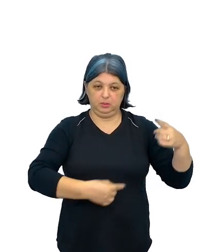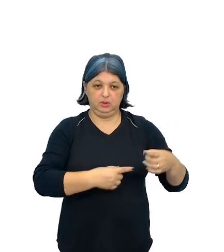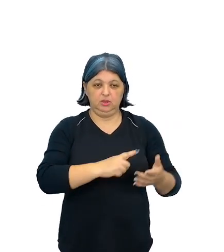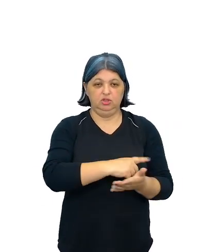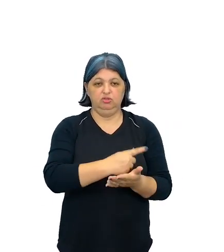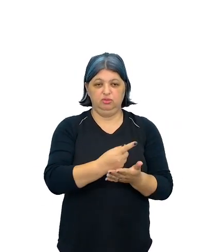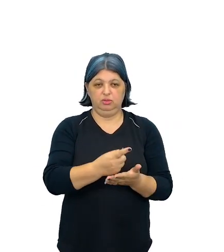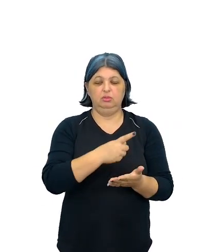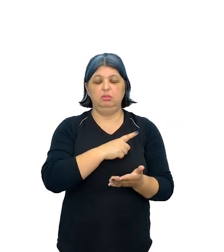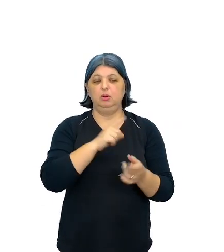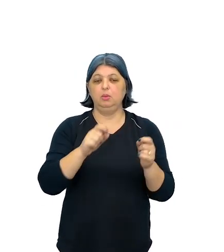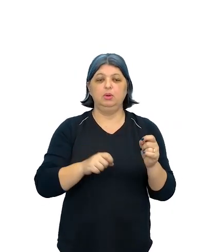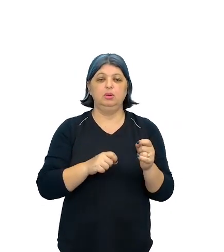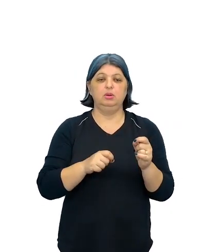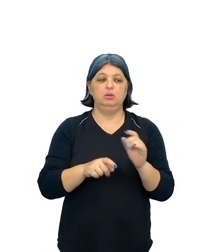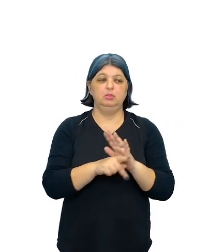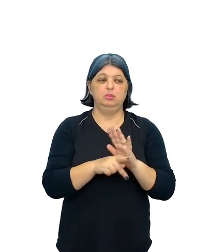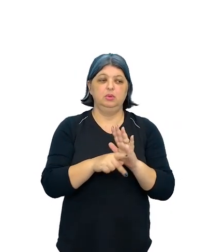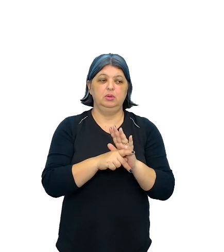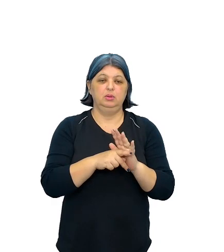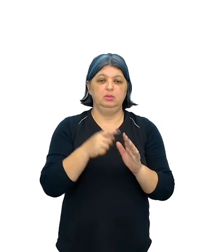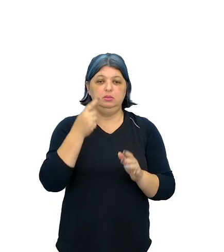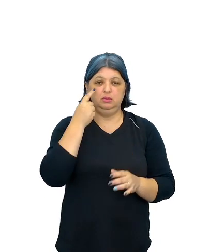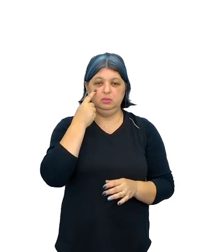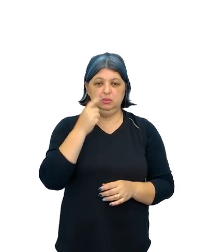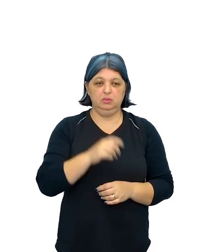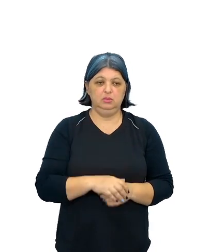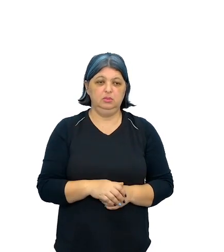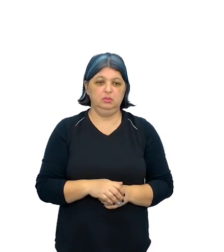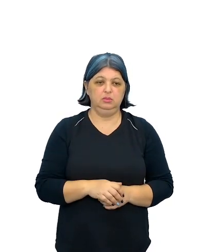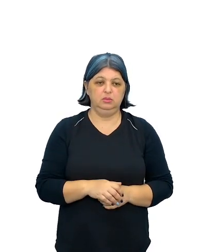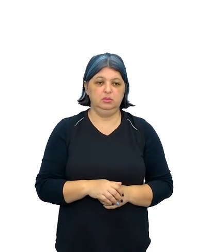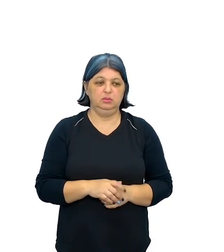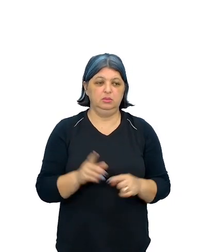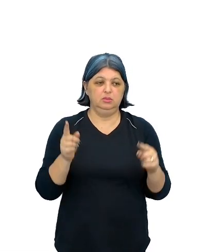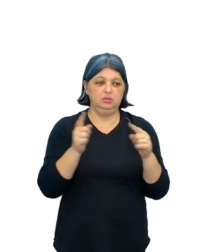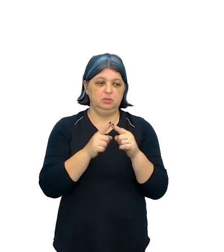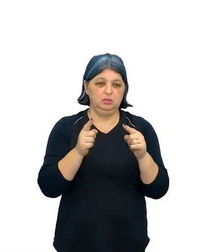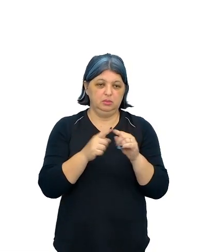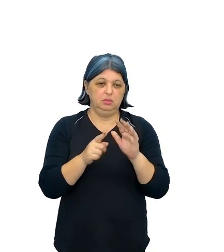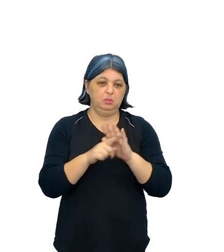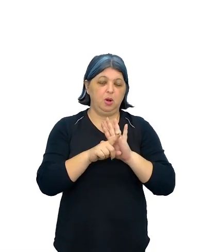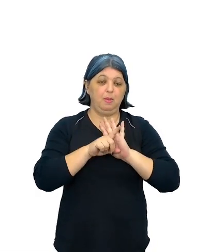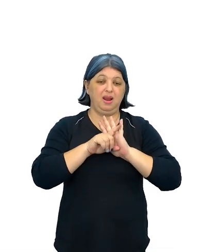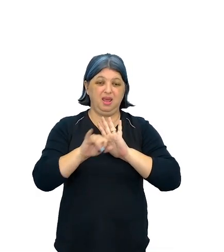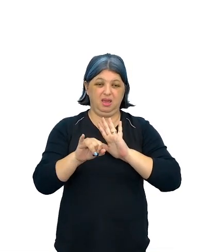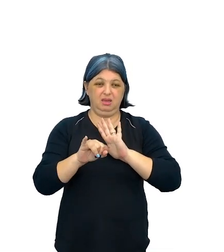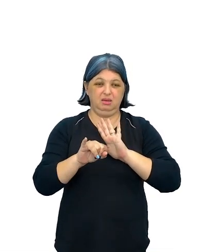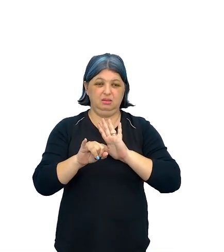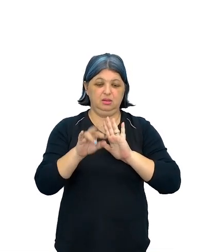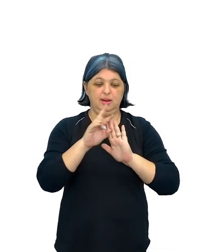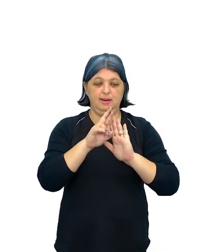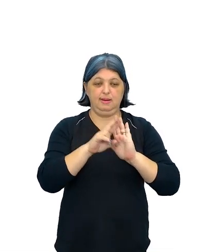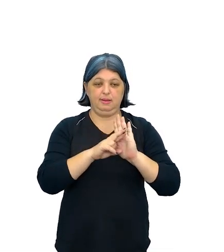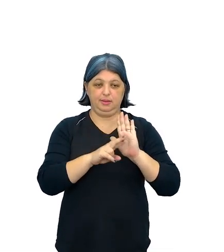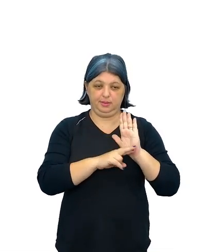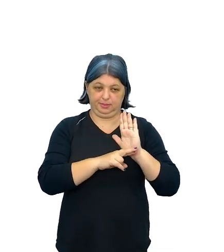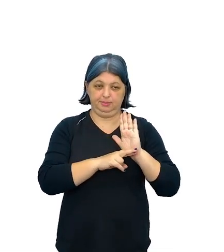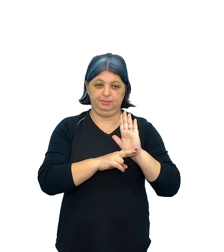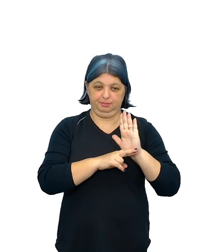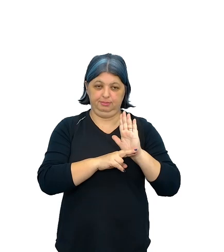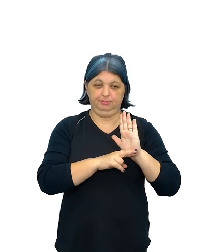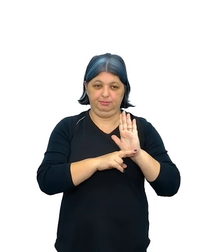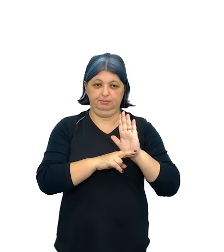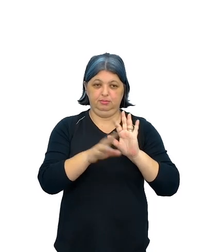que têm algum aspecto legal, né, vinculado à legislação, a normas que